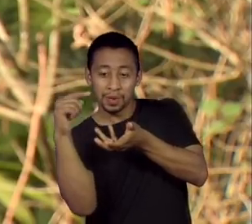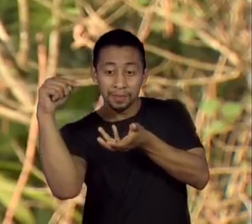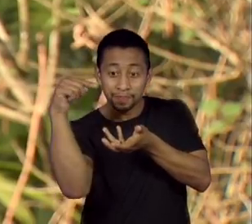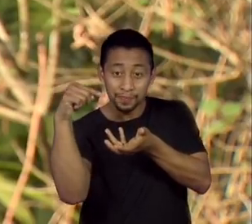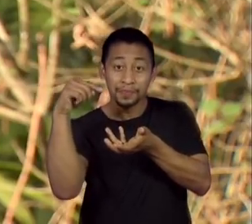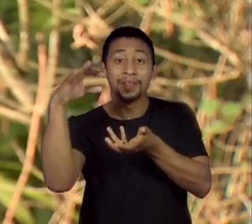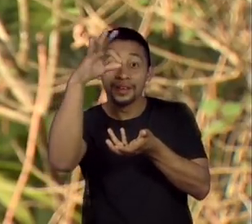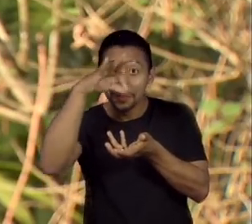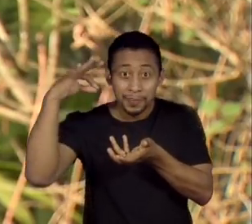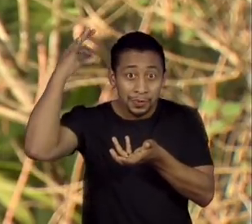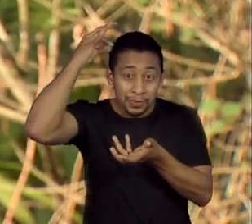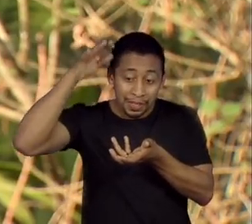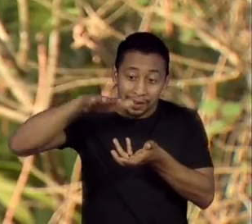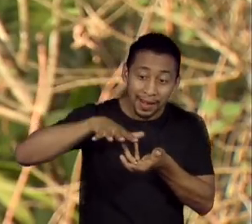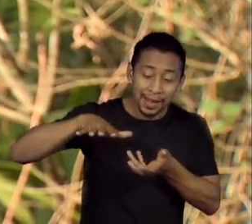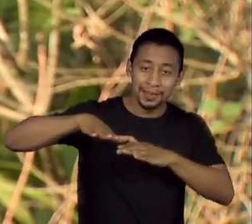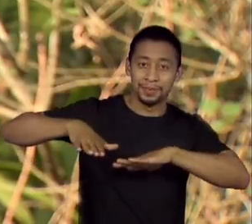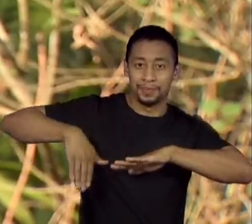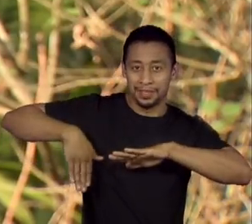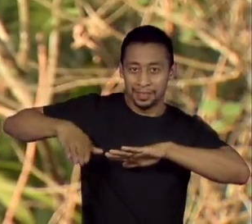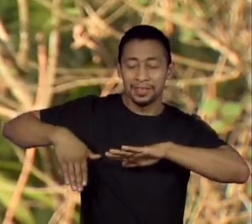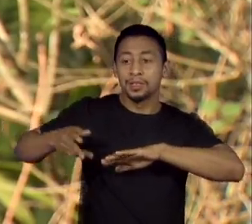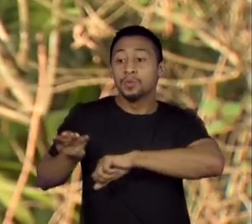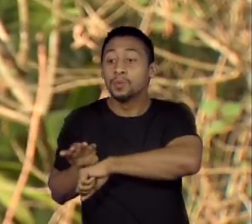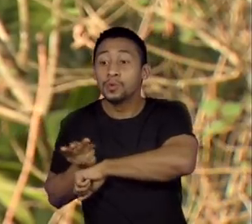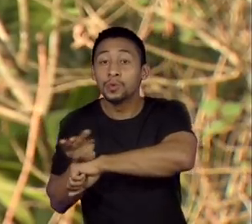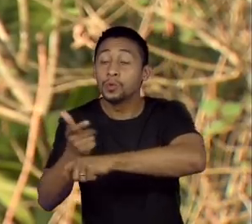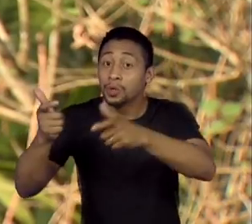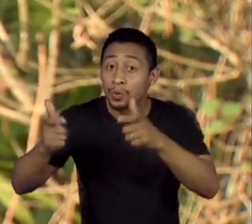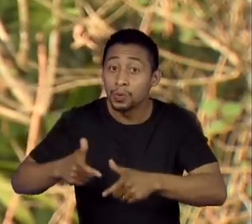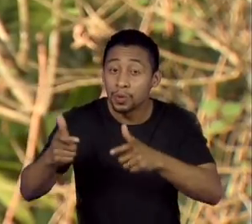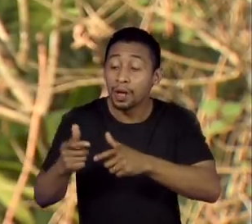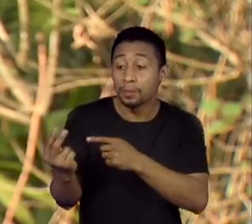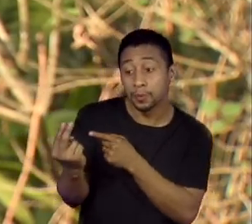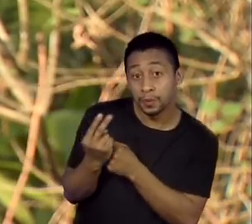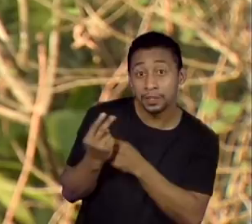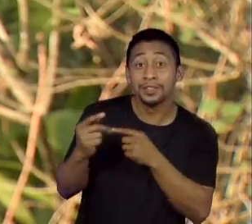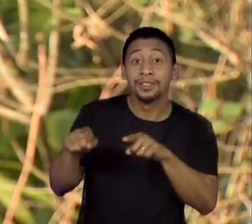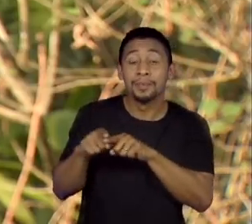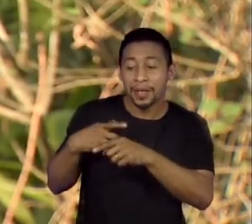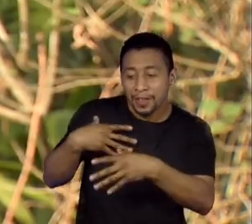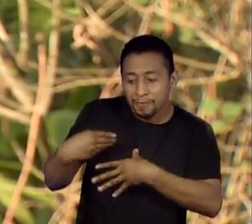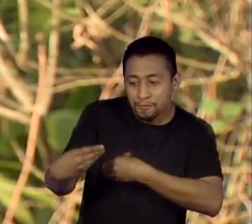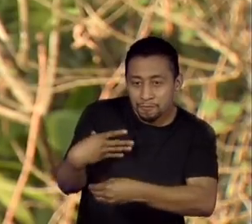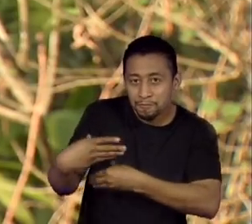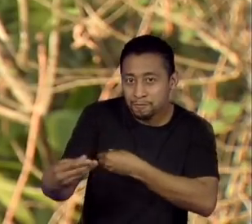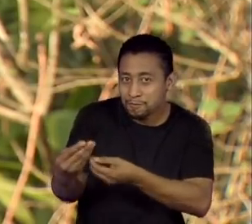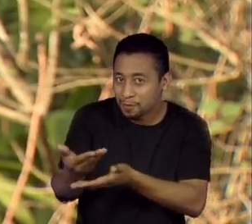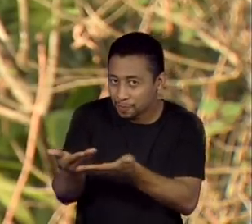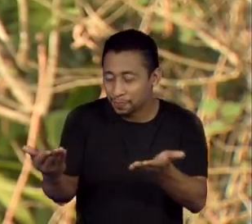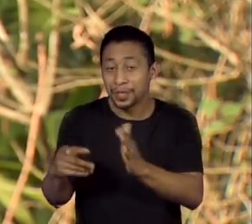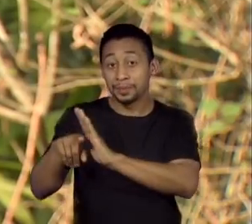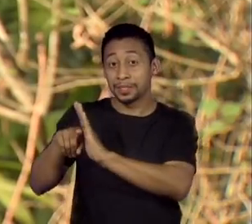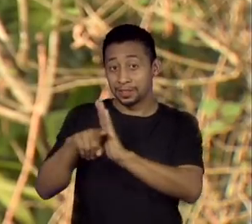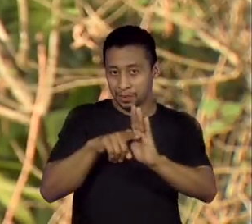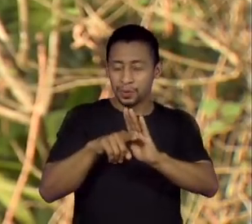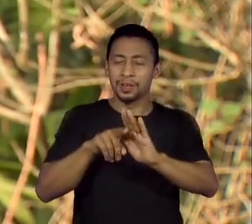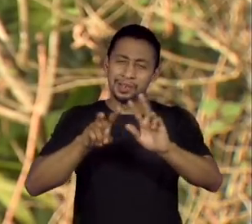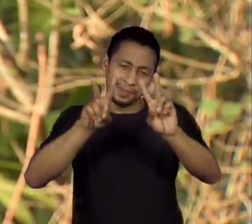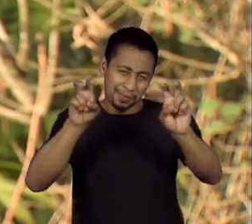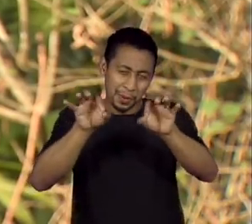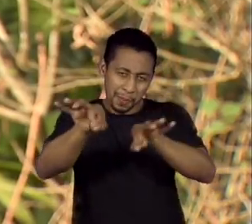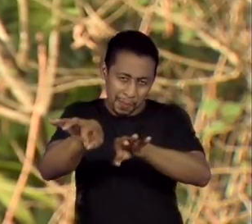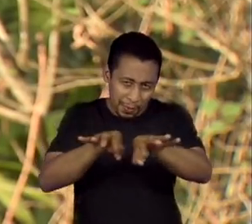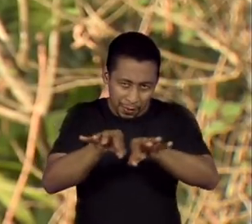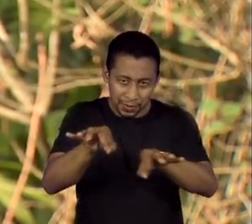refúgio para reproduzir e alimentar os filhotes no Banco dos Abrolhos. Pesquisadores do projeto Amigos da